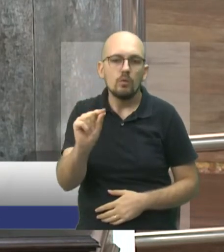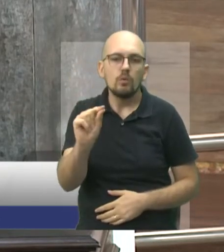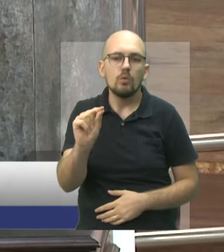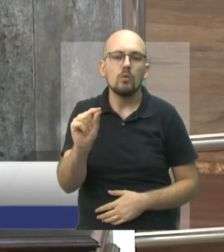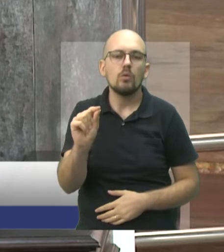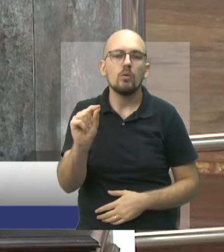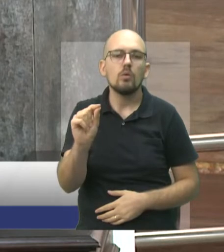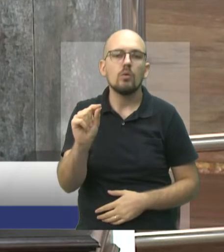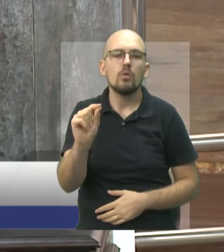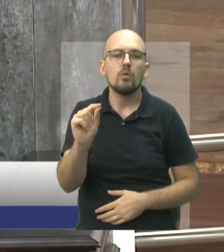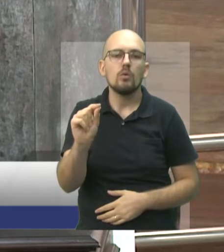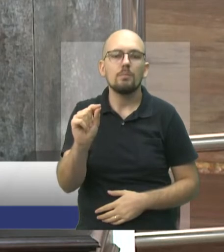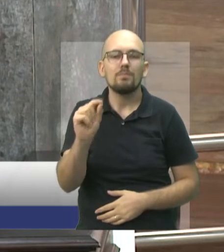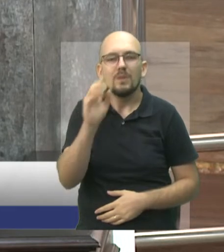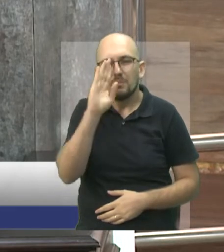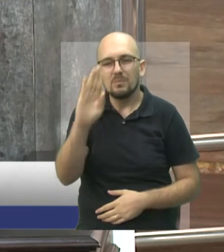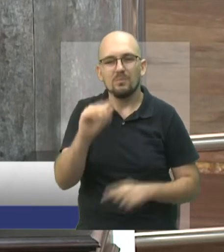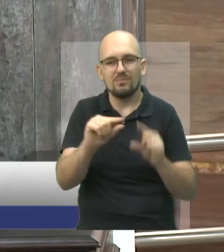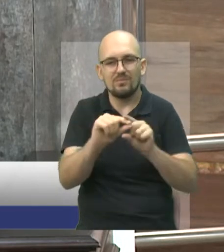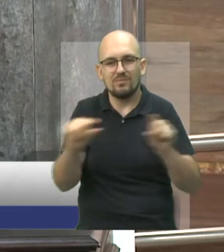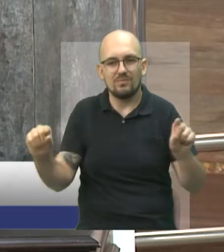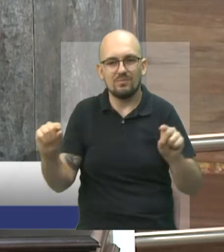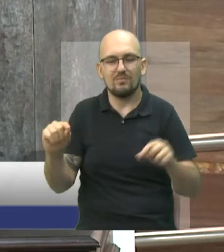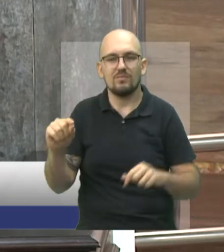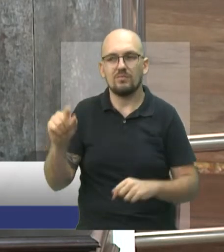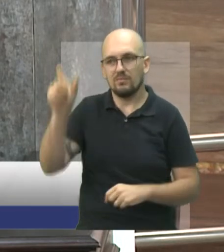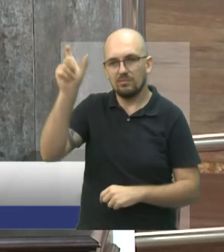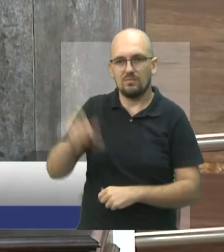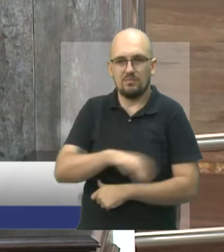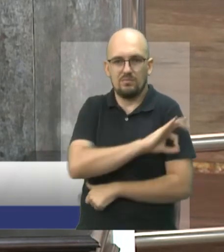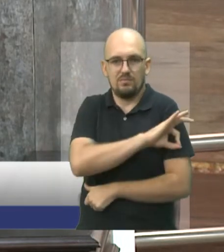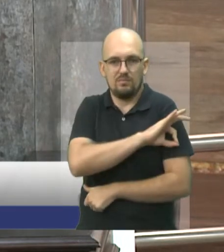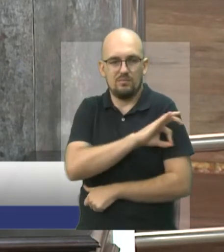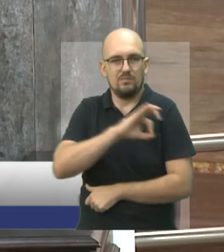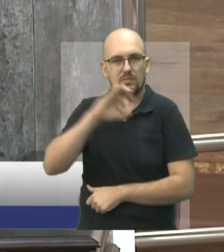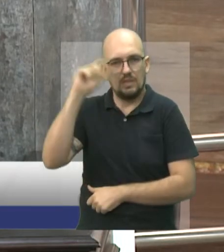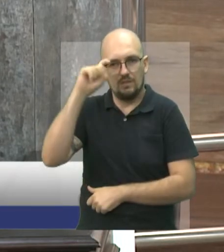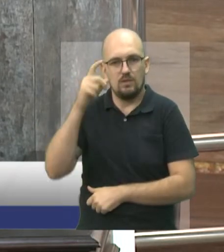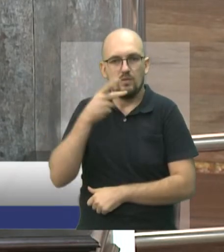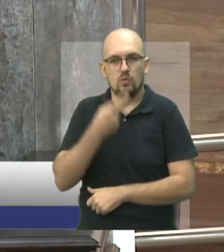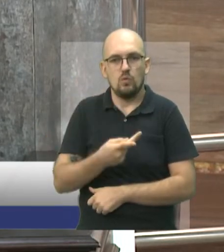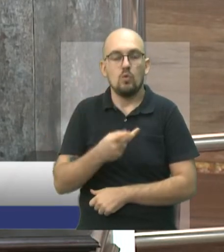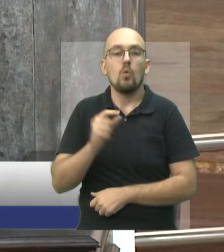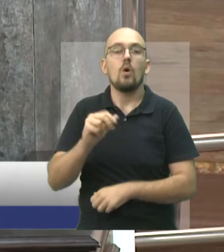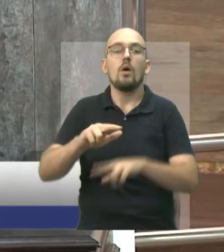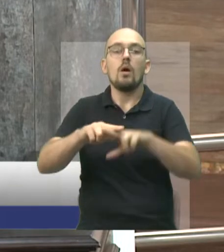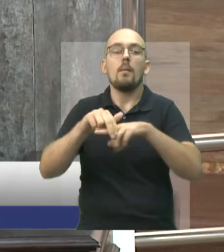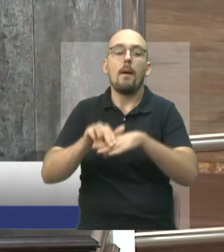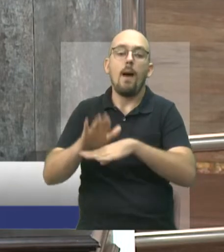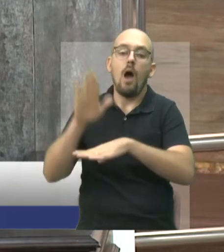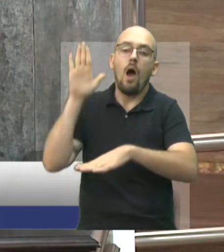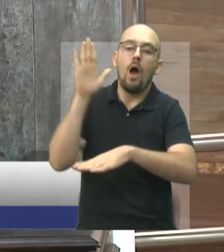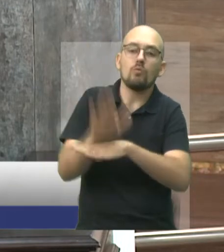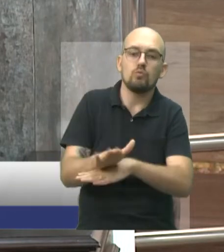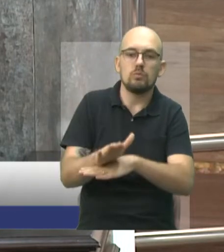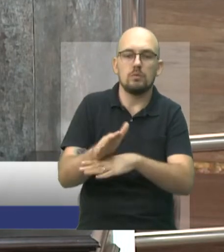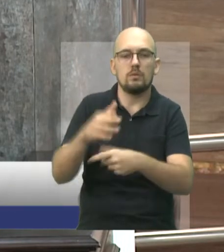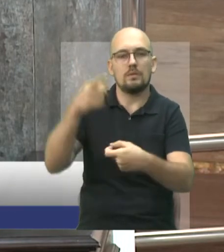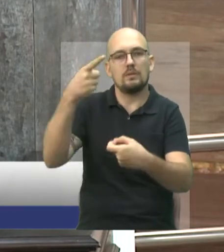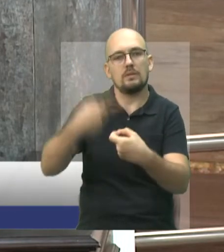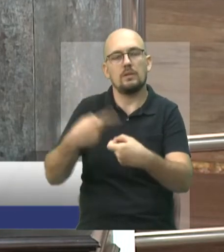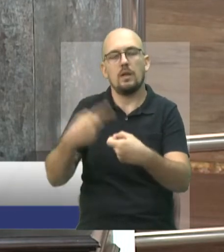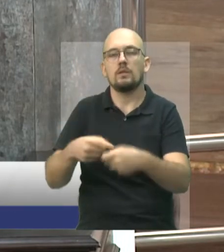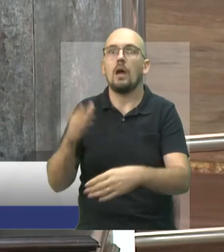a principal frase utilizada pelo prefeito eleito foi pelo bem da cidade. Ele usou isso